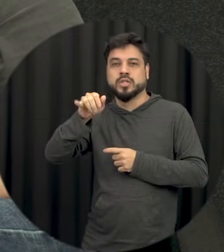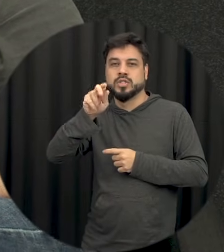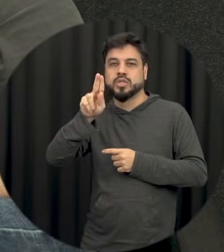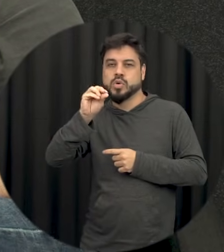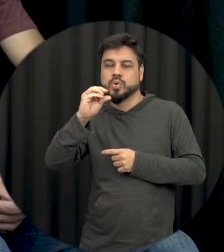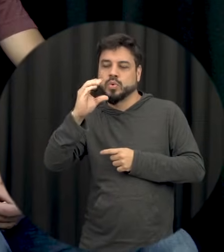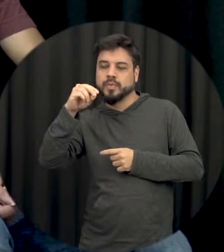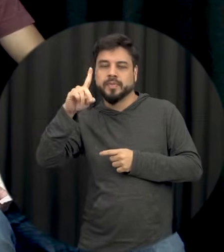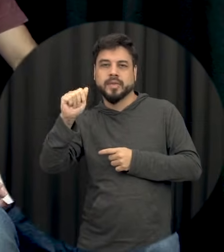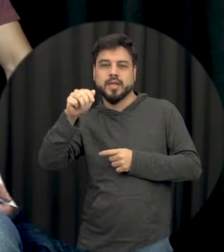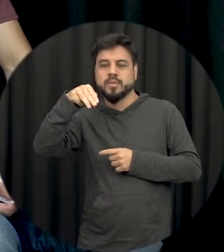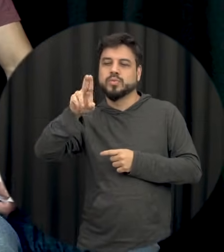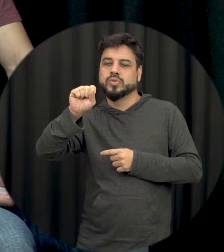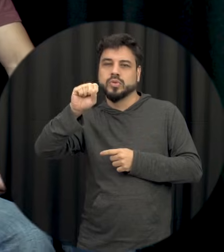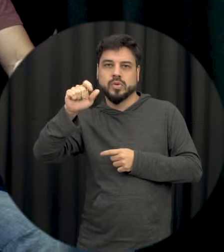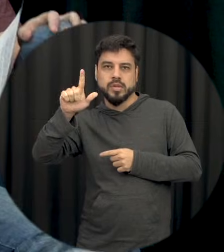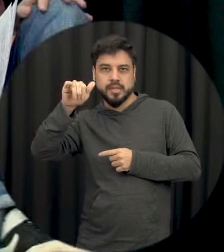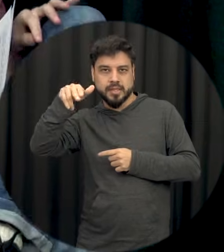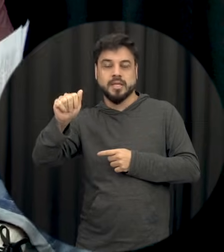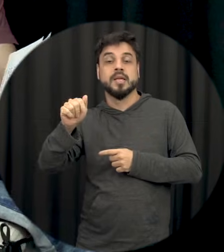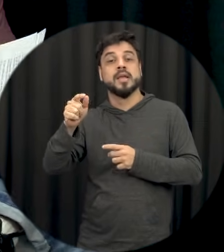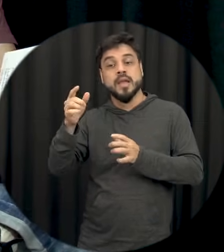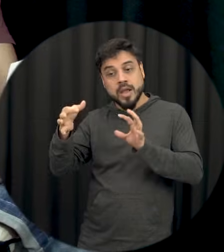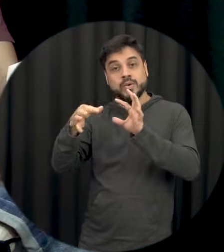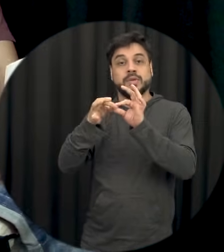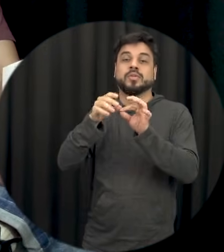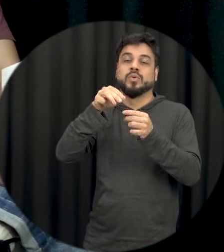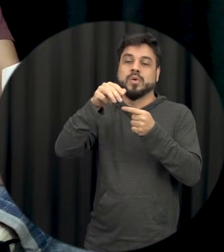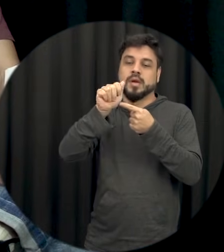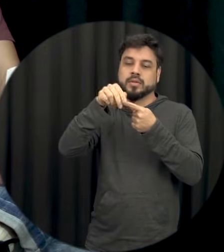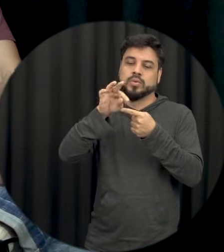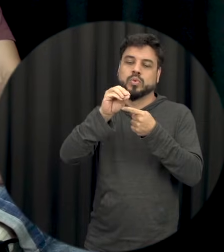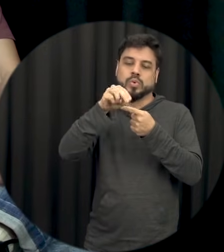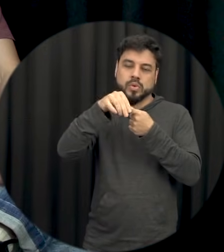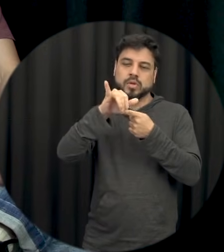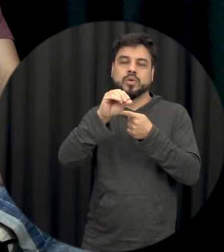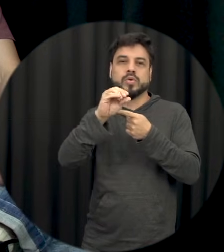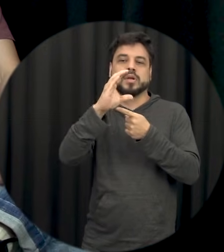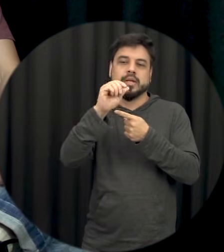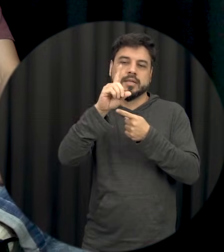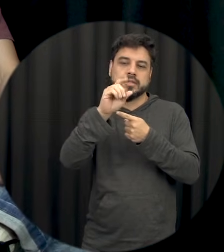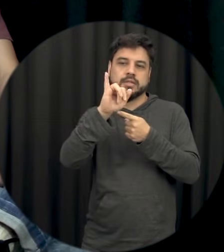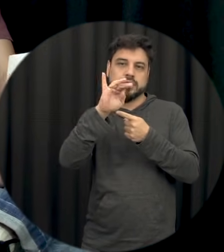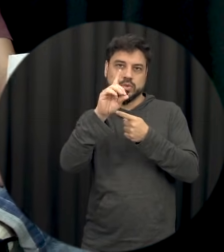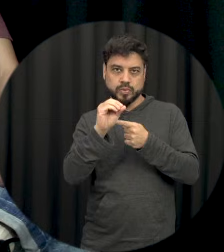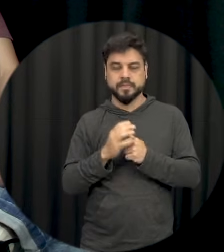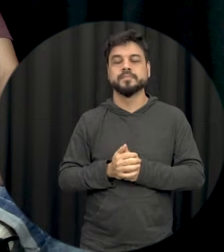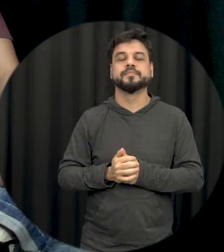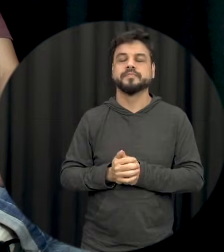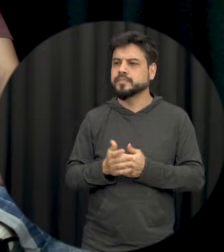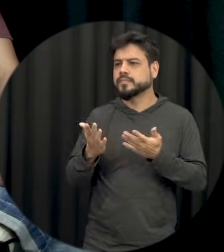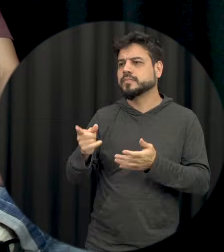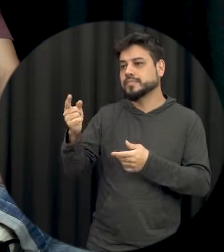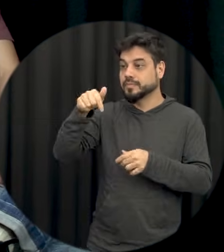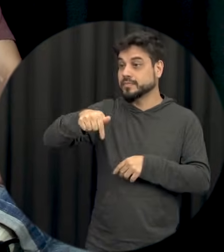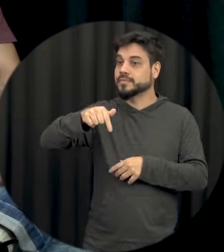Perfeito. E, professor, voltando para a UNILA, né, desde a sua chegada, que atividades você exerceu além da docência